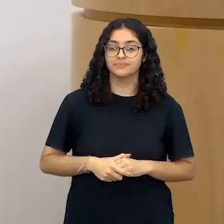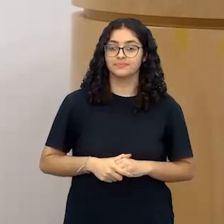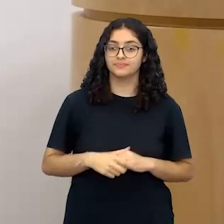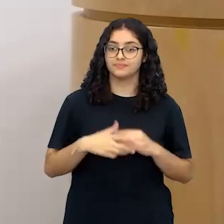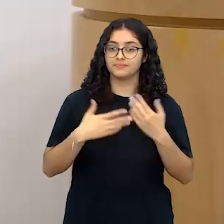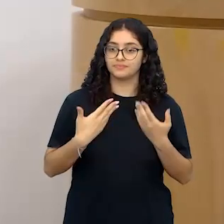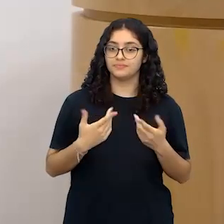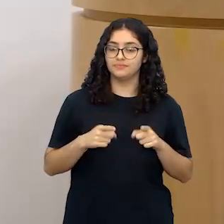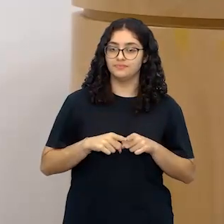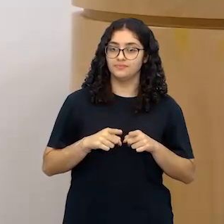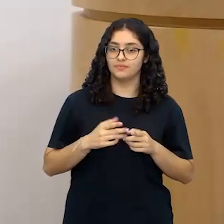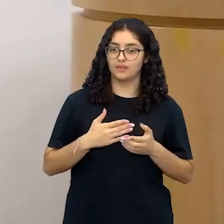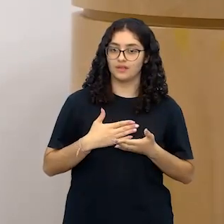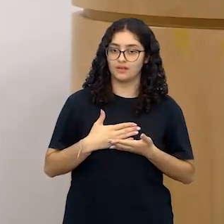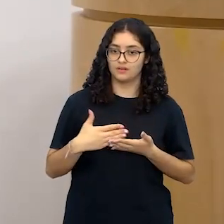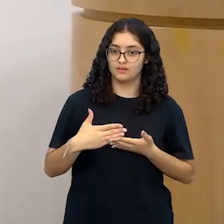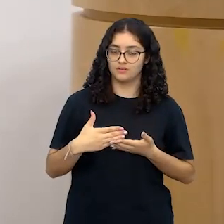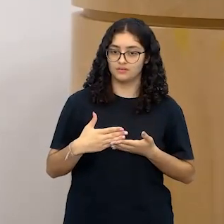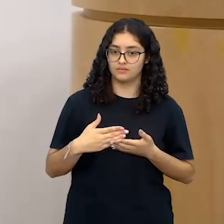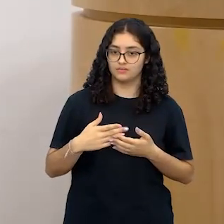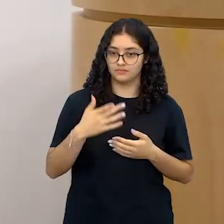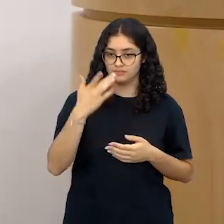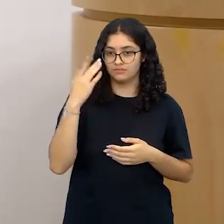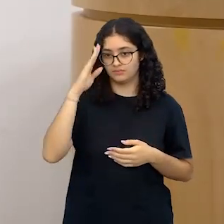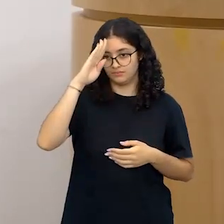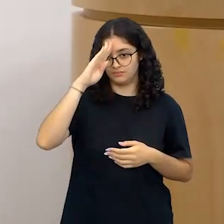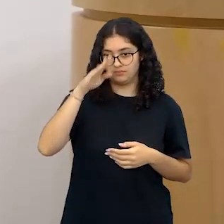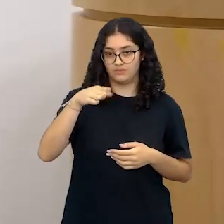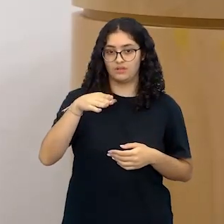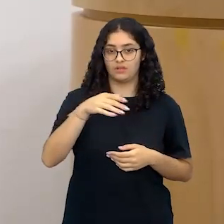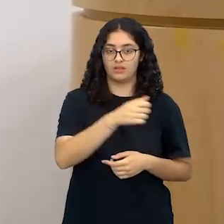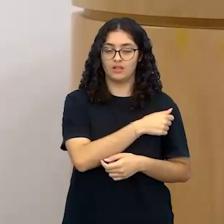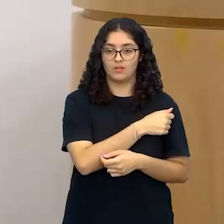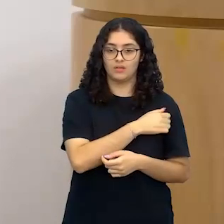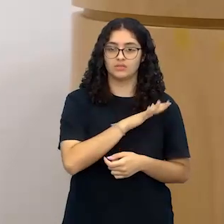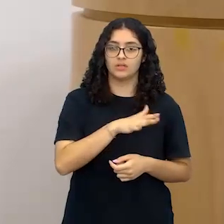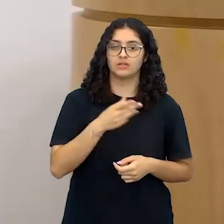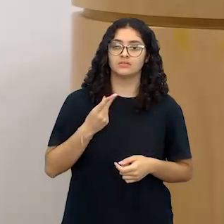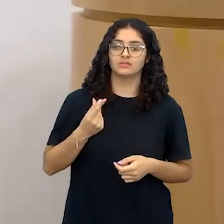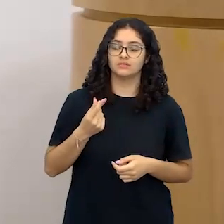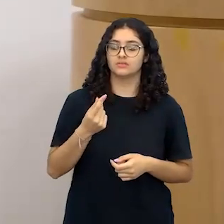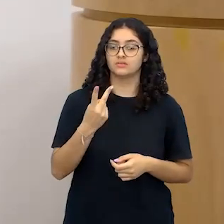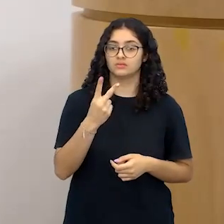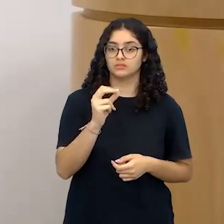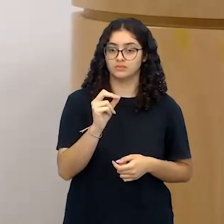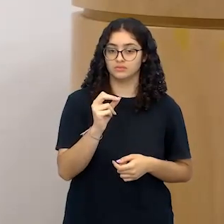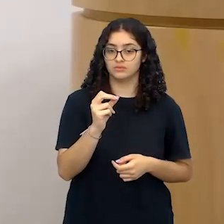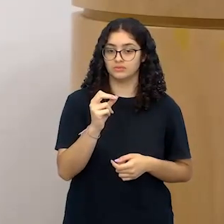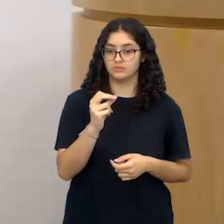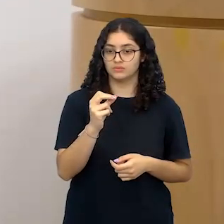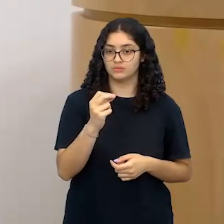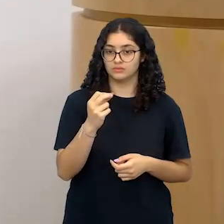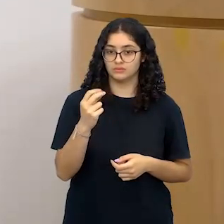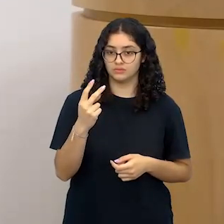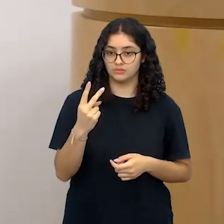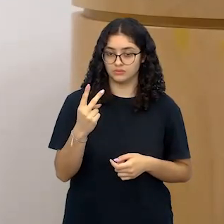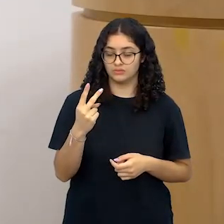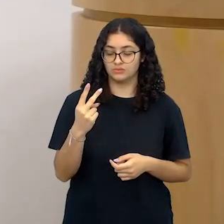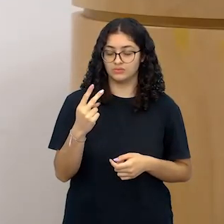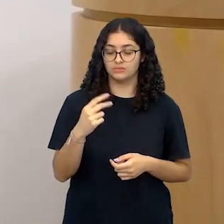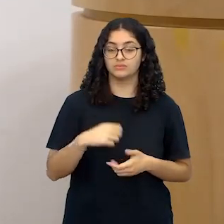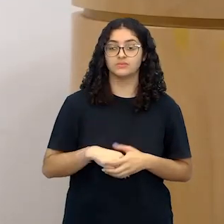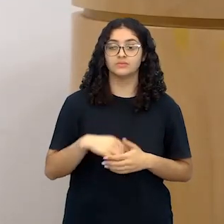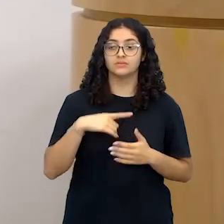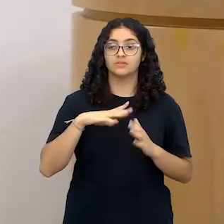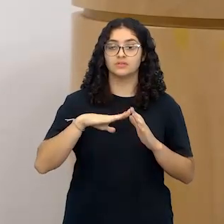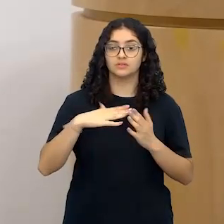a gente começa, o pessoal do integral, principalmente professores que estão há muito tempo, desde 2012, nas escolas de